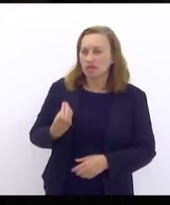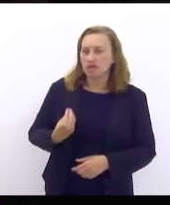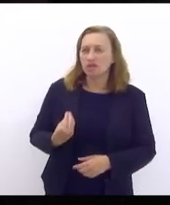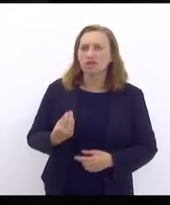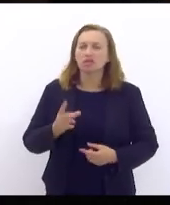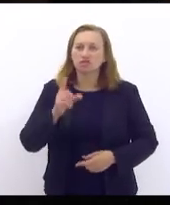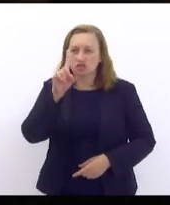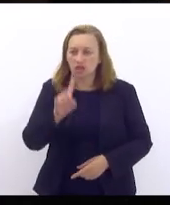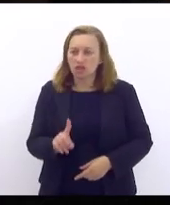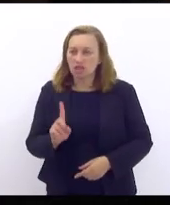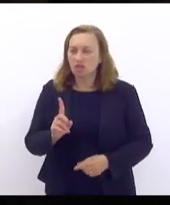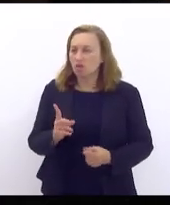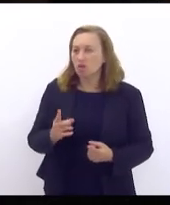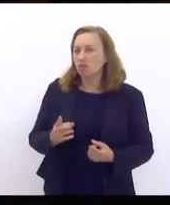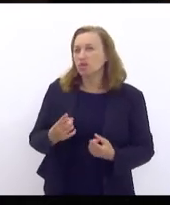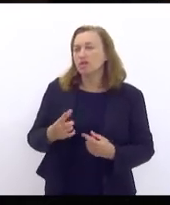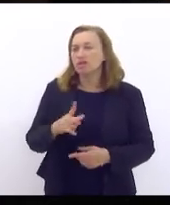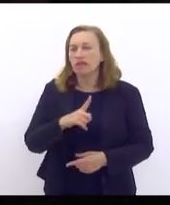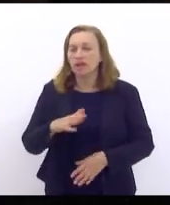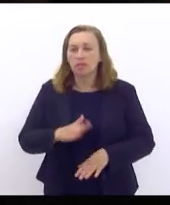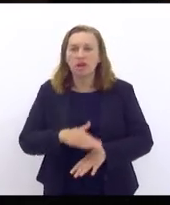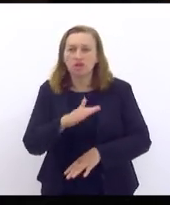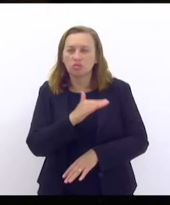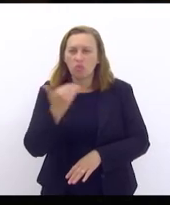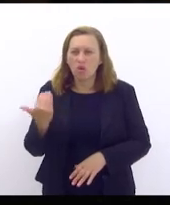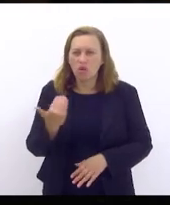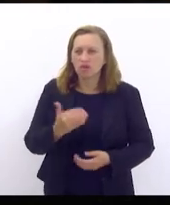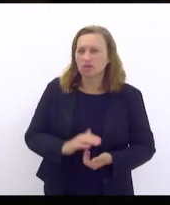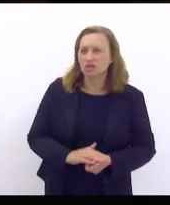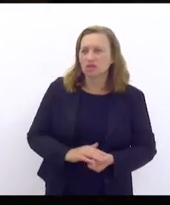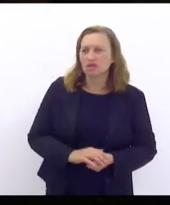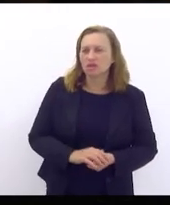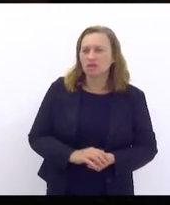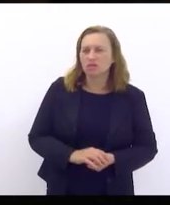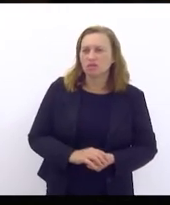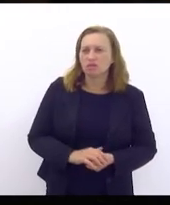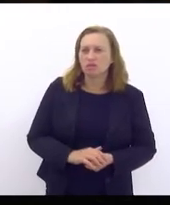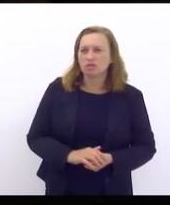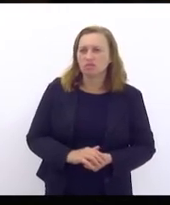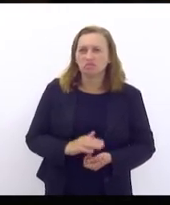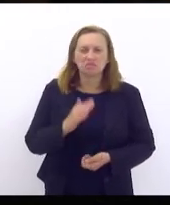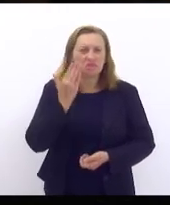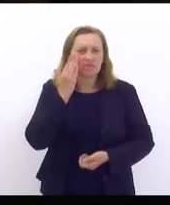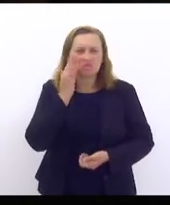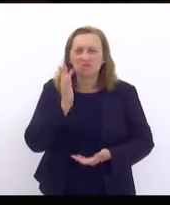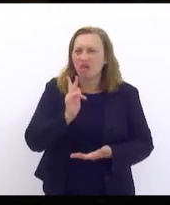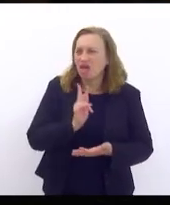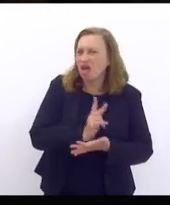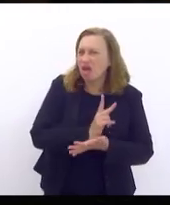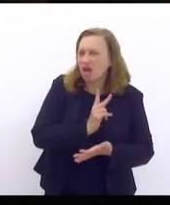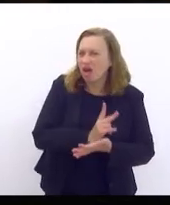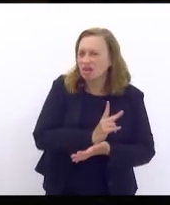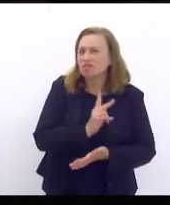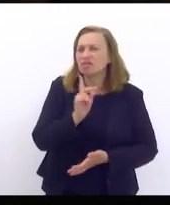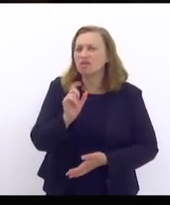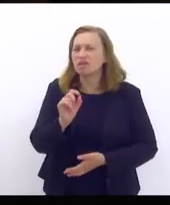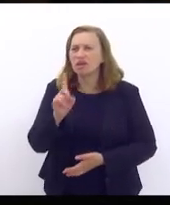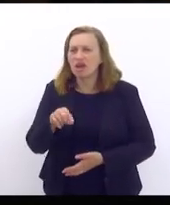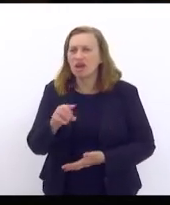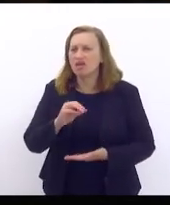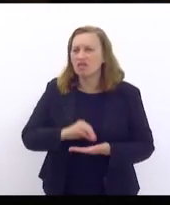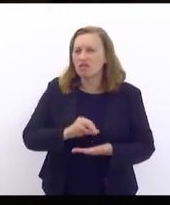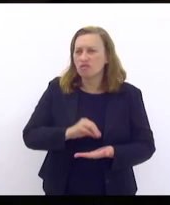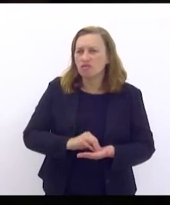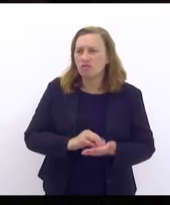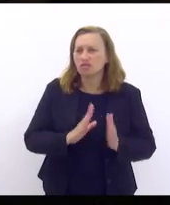provoque mais mortes e não que provoque uma lógica insana, que é sim falta de aula